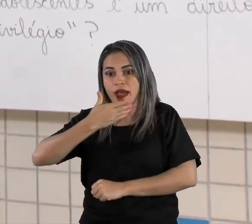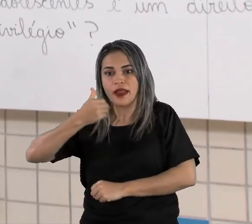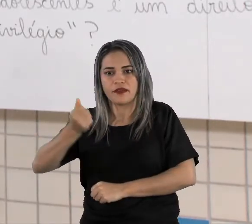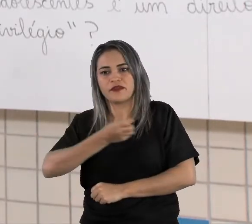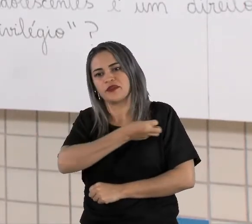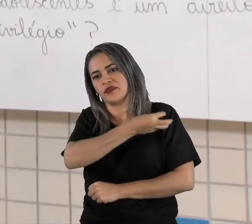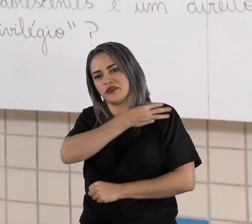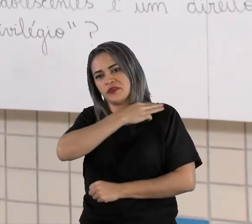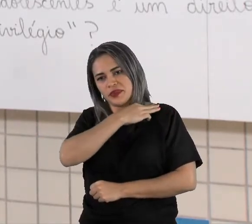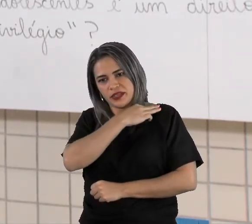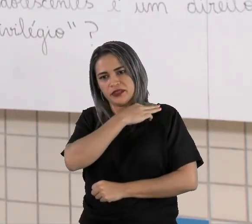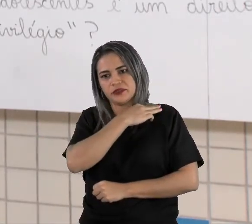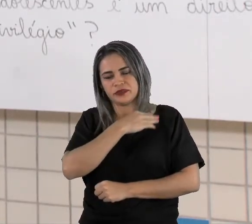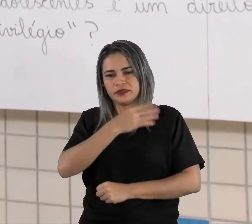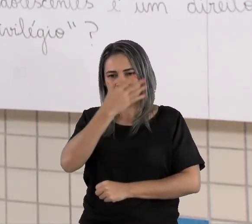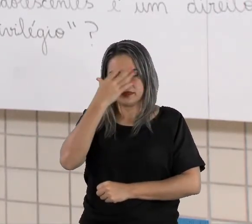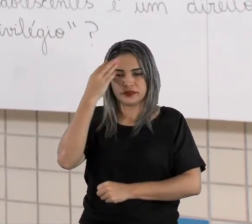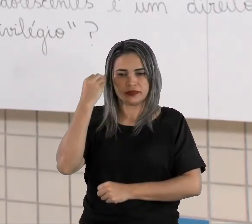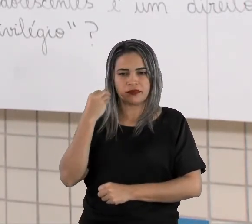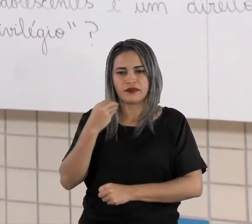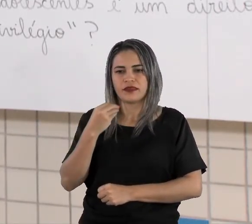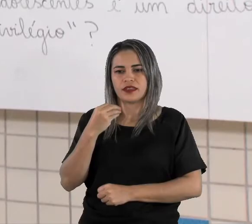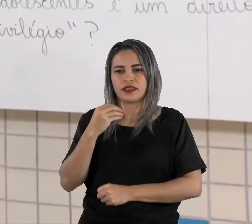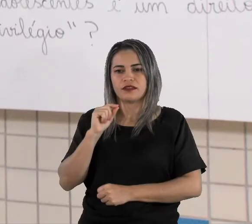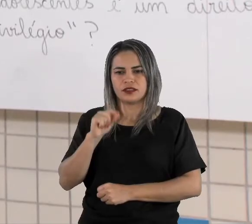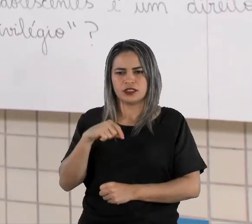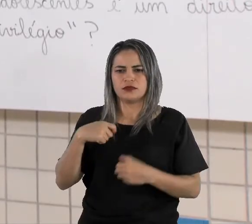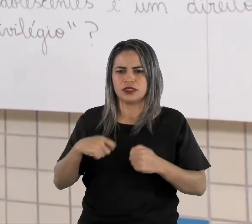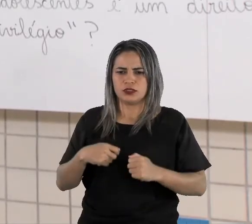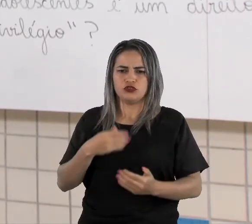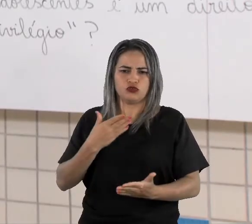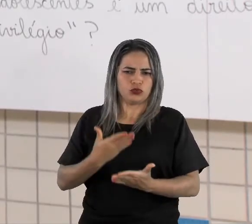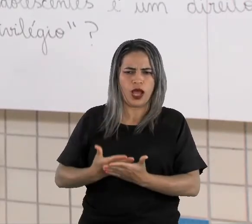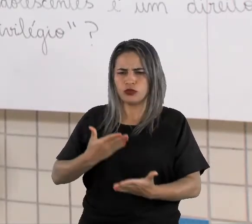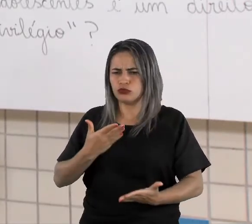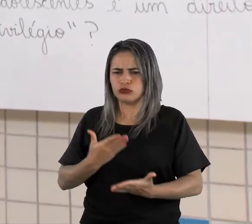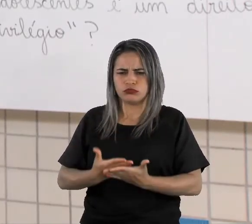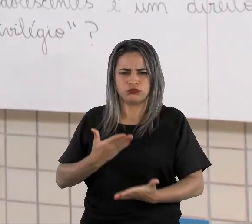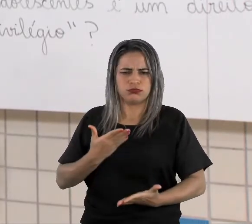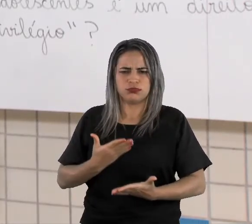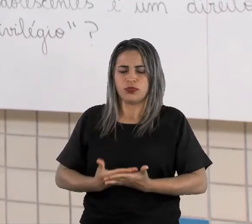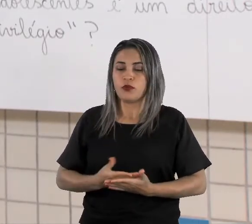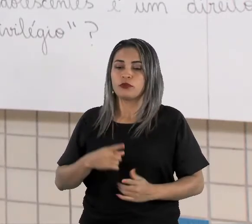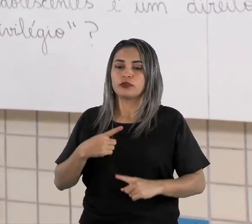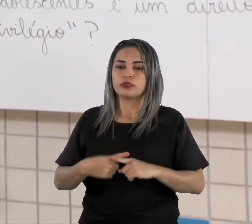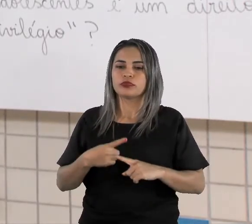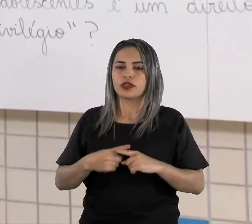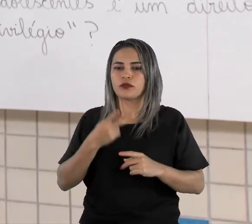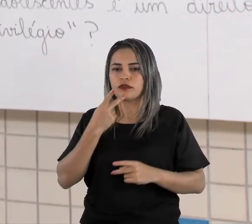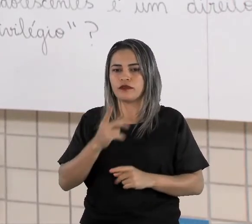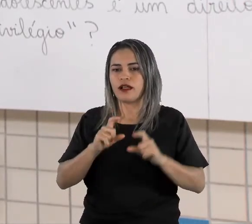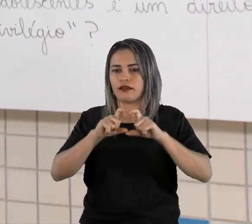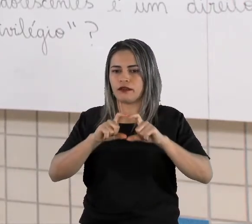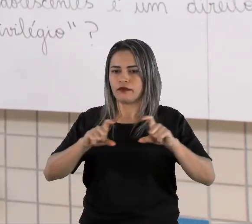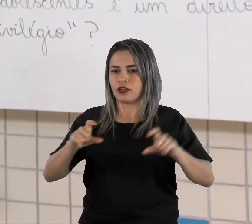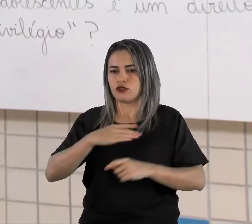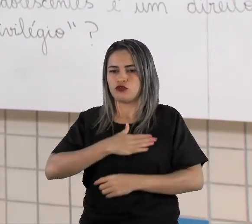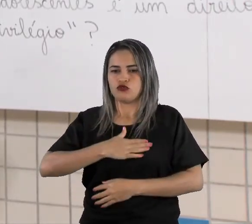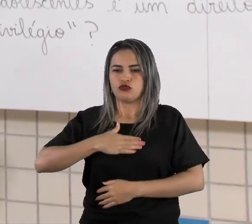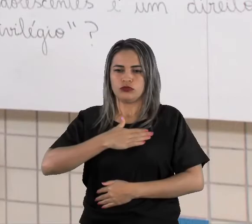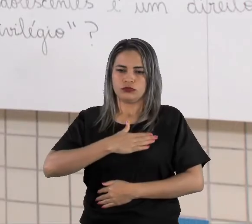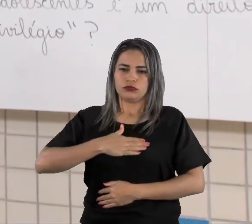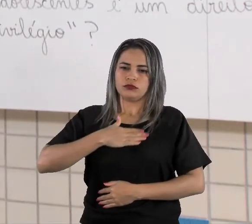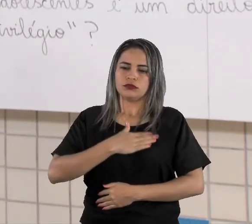médio e não se esqueçam que vocês têm que sempre estudar e estudar. Porque, como diz essa frase, que eu gosto muito, eu